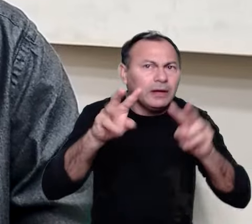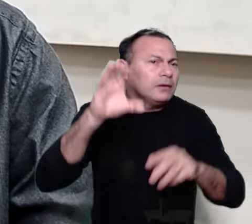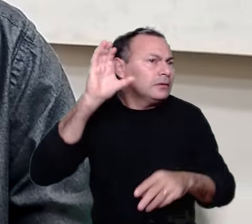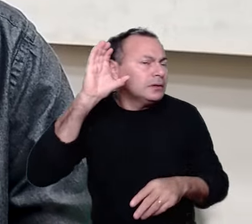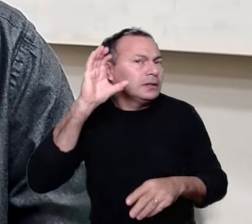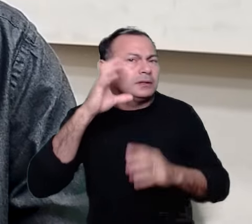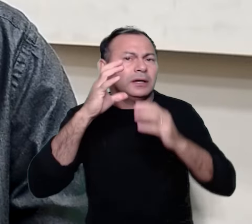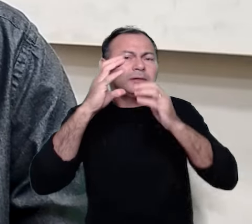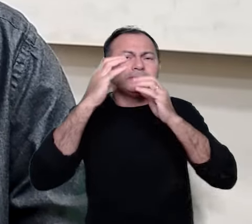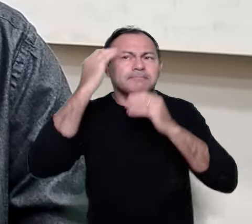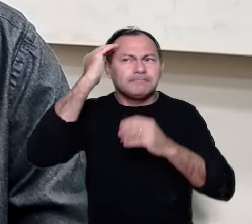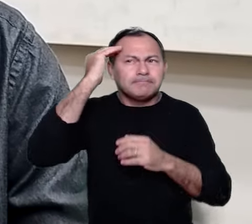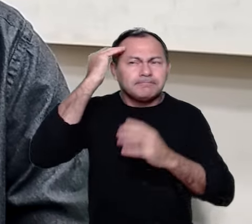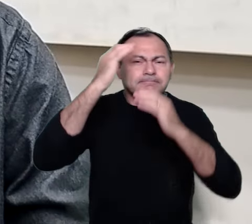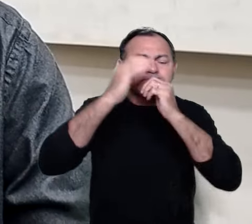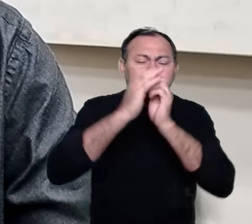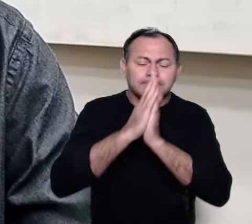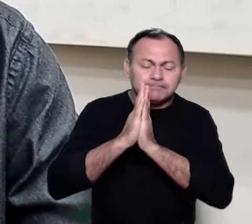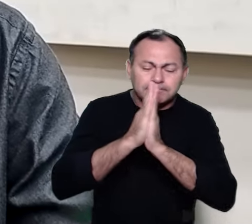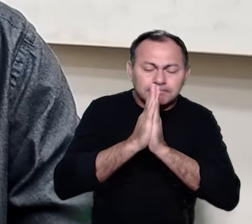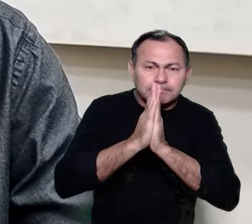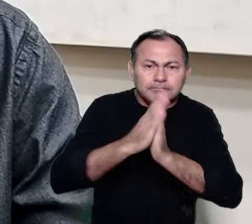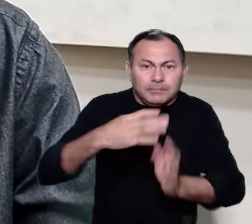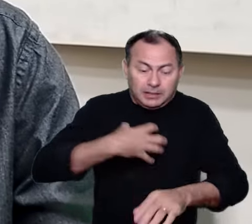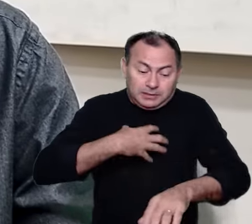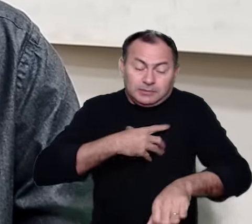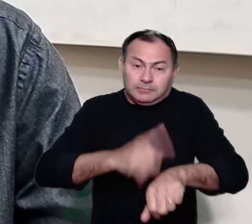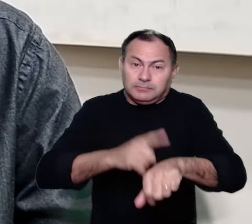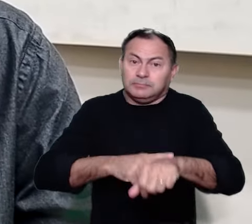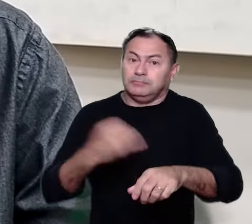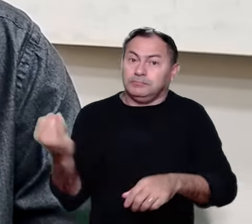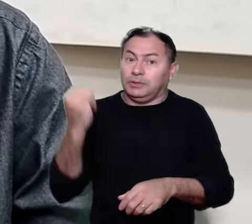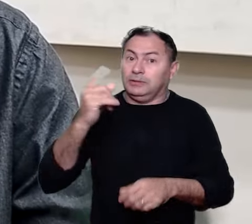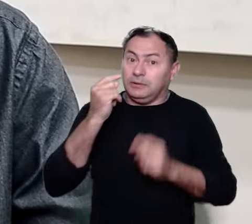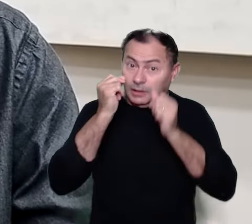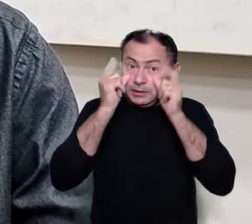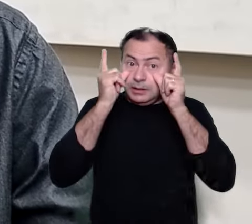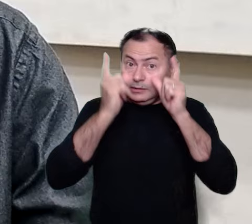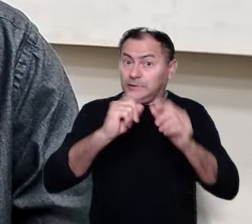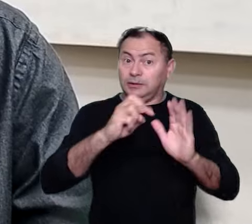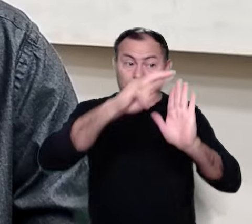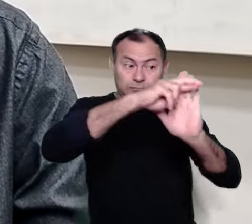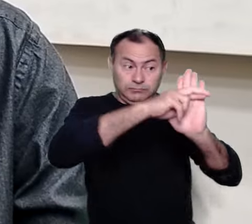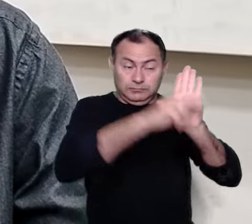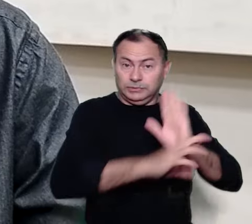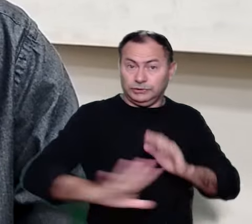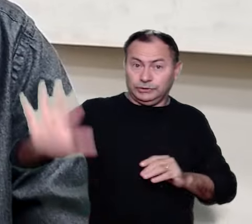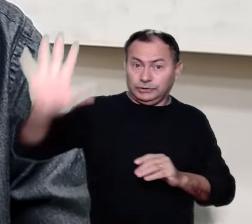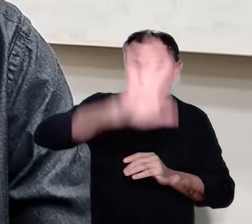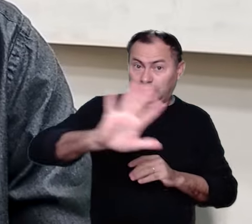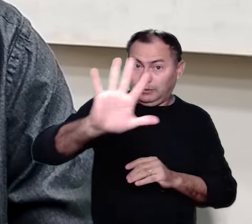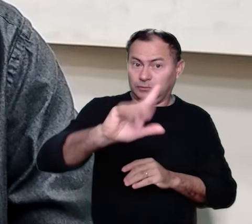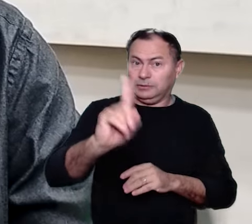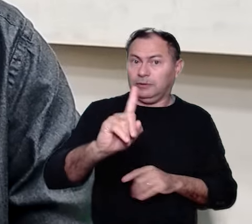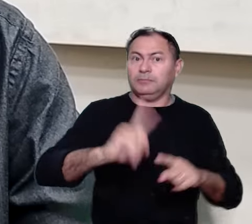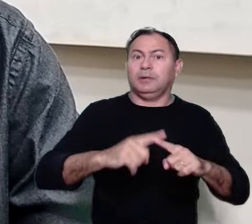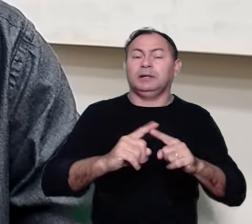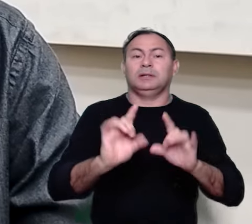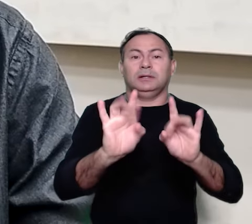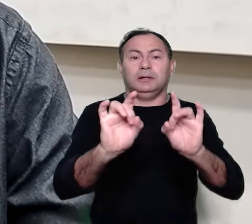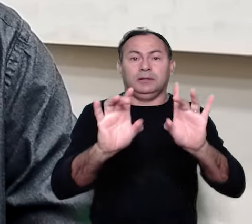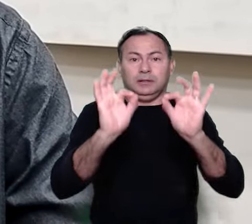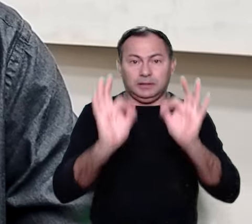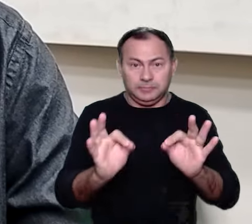por meio da escuta e da contemplação, mas essa situação vale salientar não é a regra